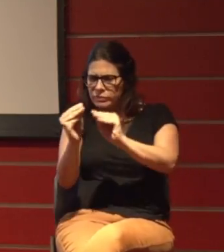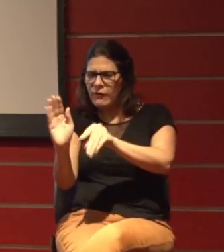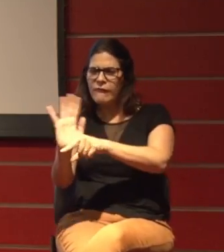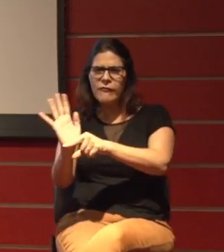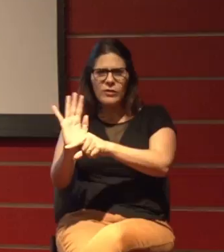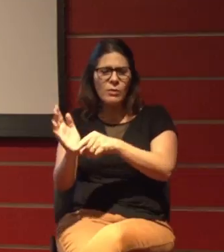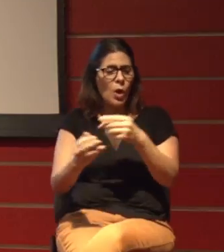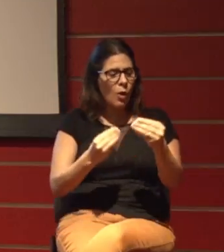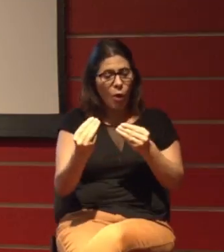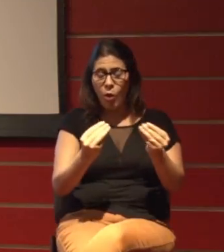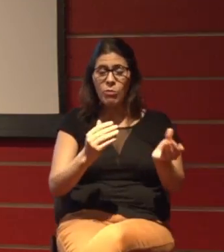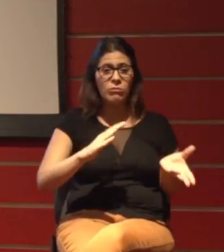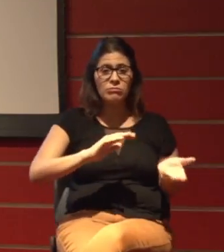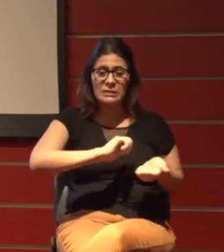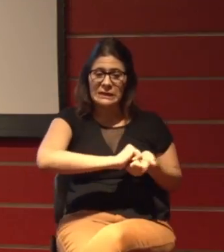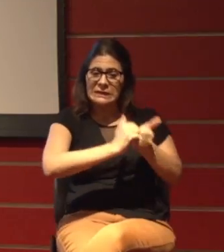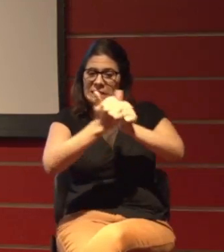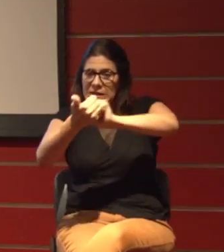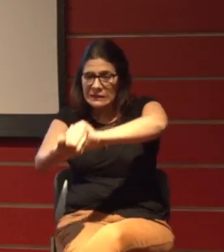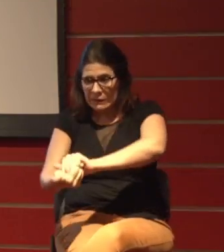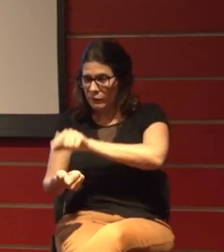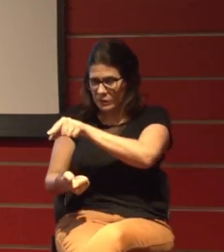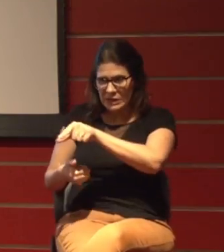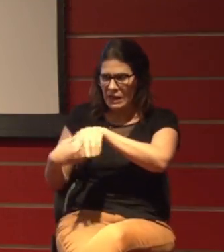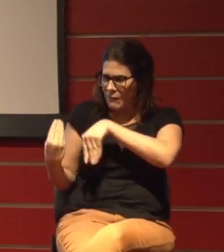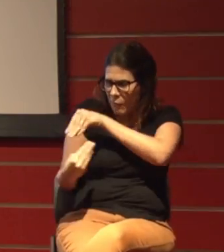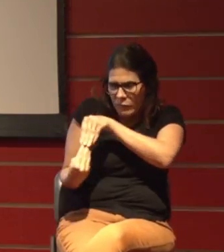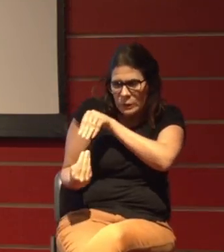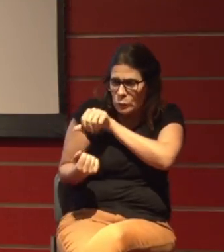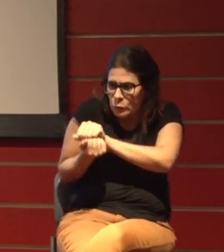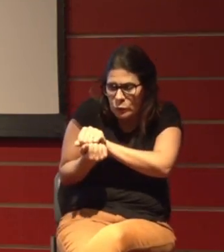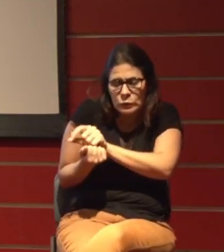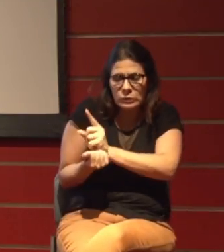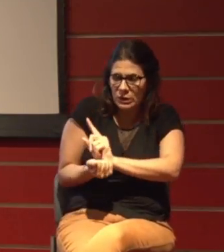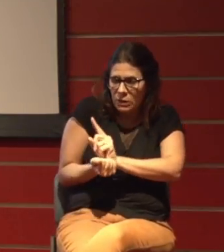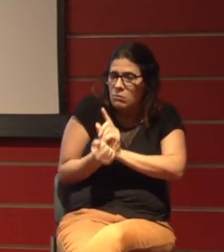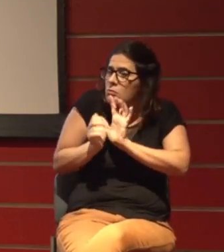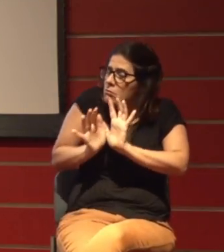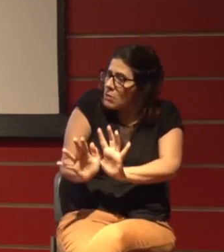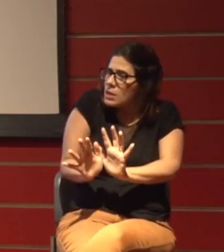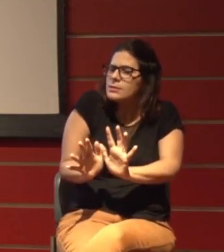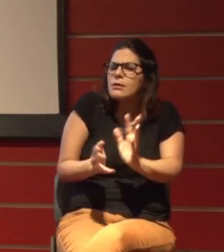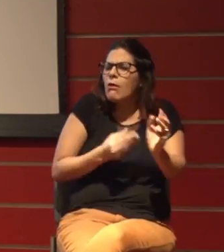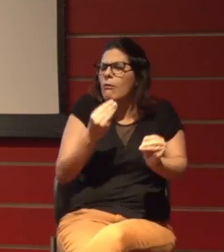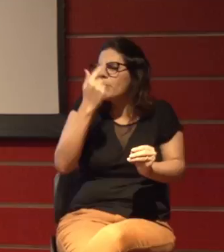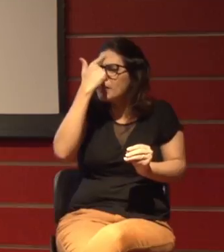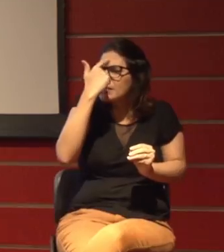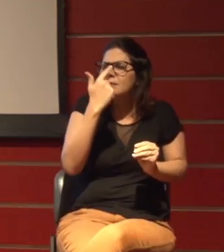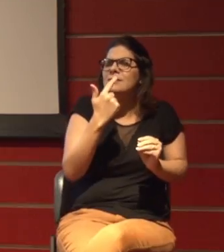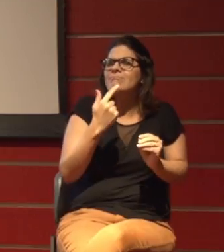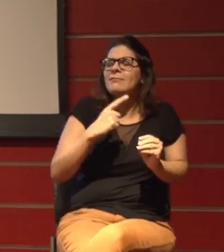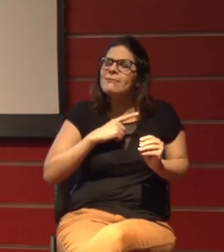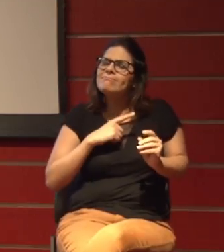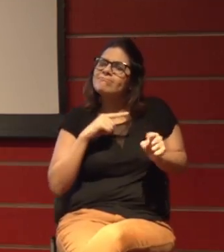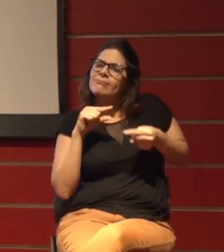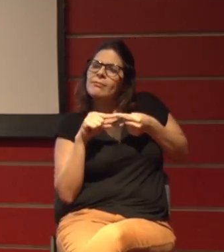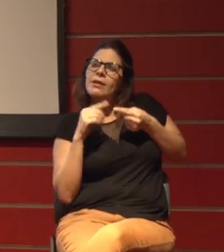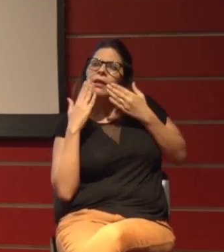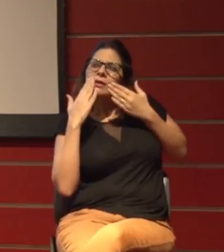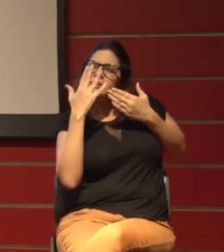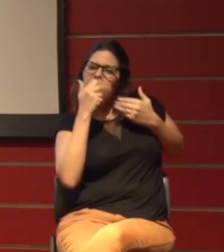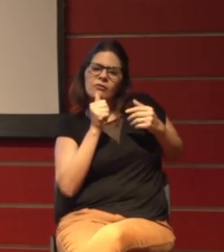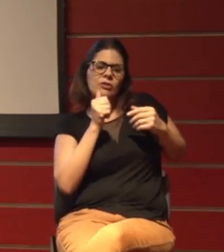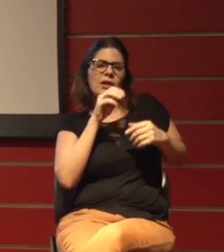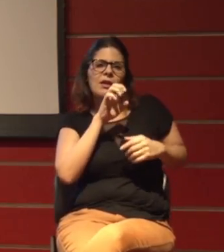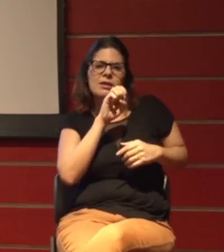envolvida diretamente na adaptação do trabalho mas como você vê essas problemáticas estéticas de passar paraa literatura